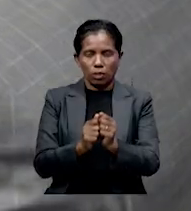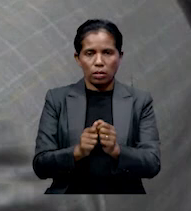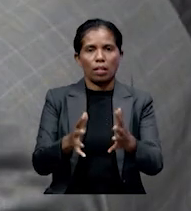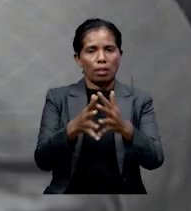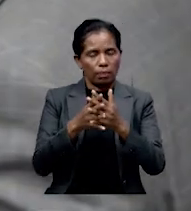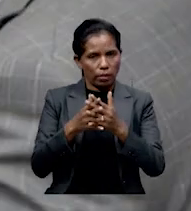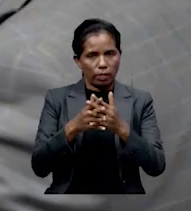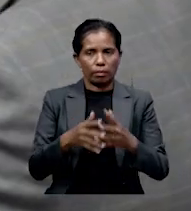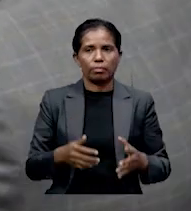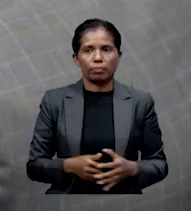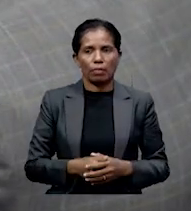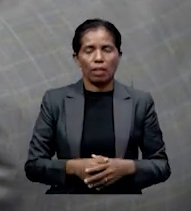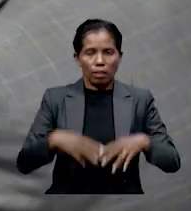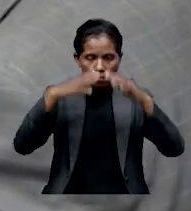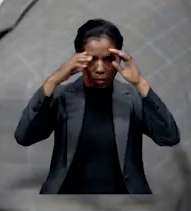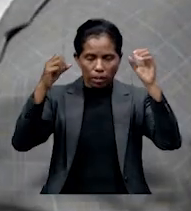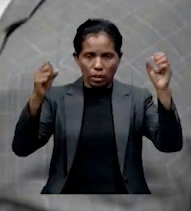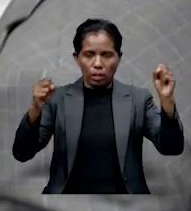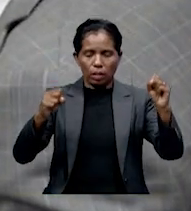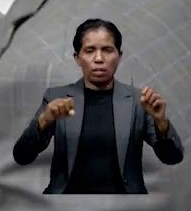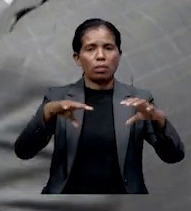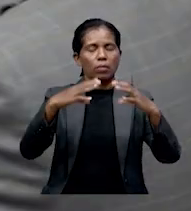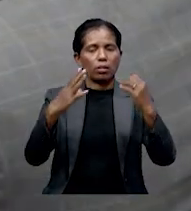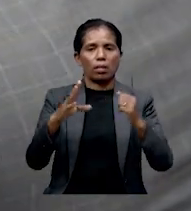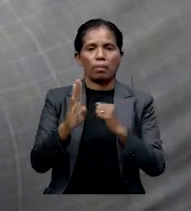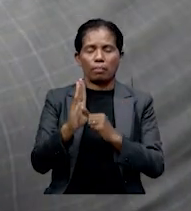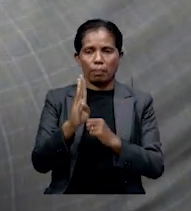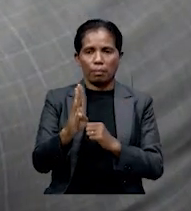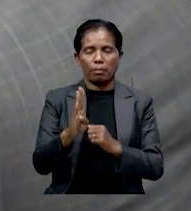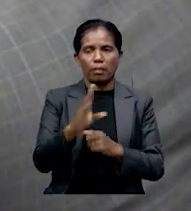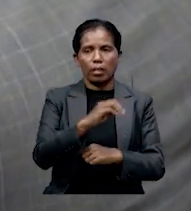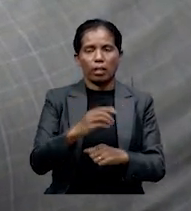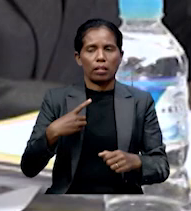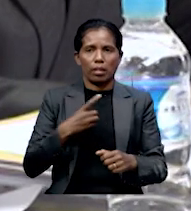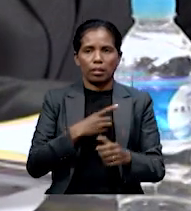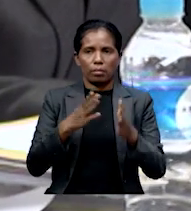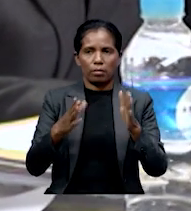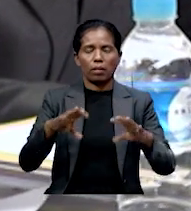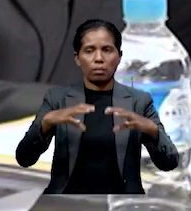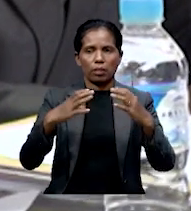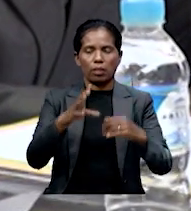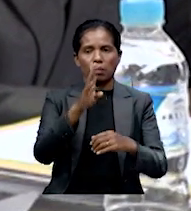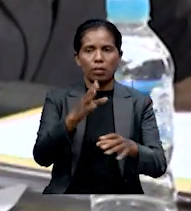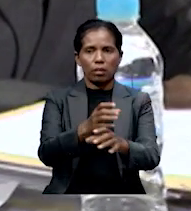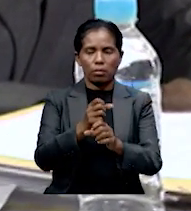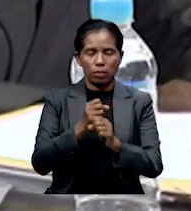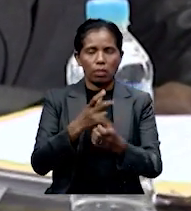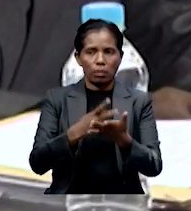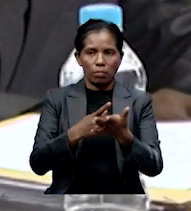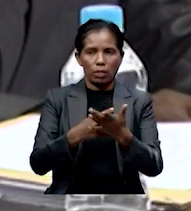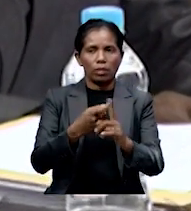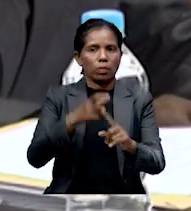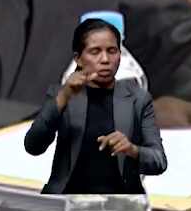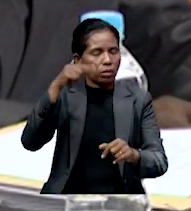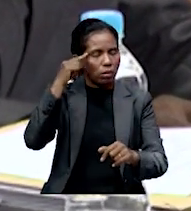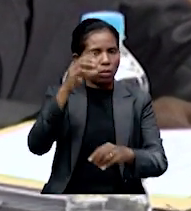América. Presidente Comissão B, deputado José Agostinho Siqueira Somocho Hateten. Comissão B simona proposta do seu governo com